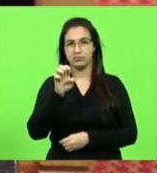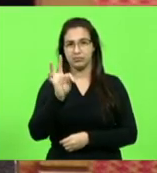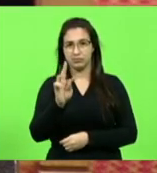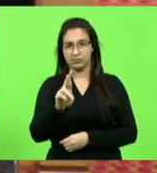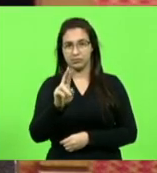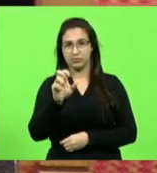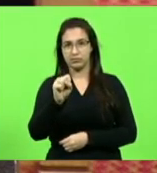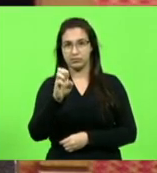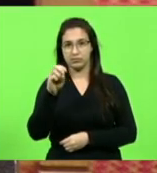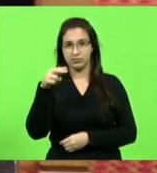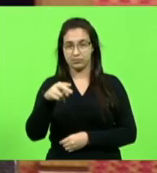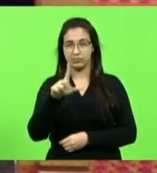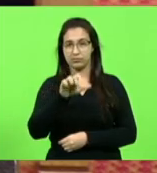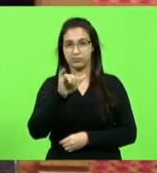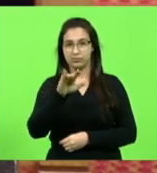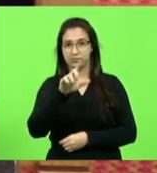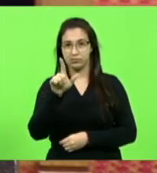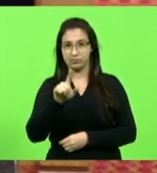Júnior e